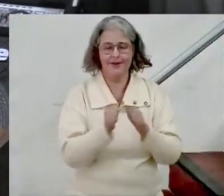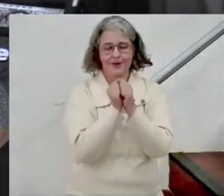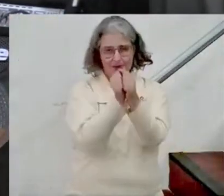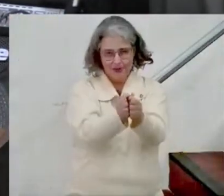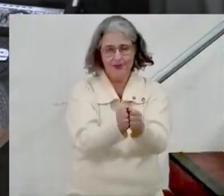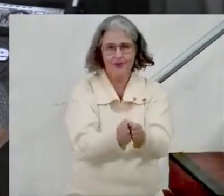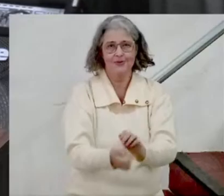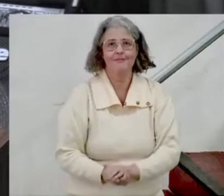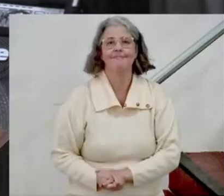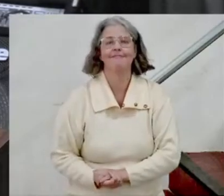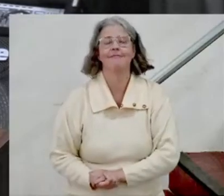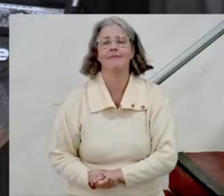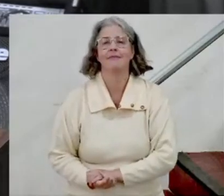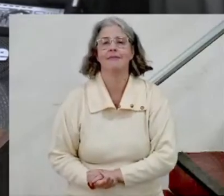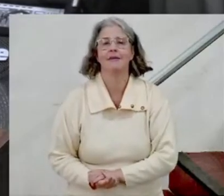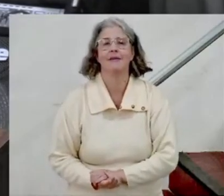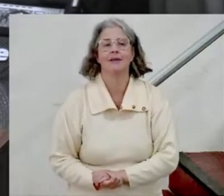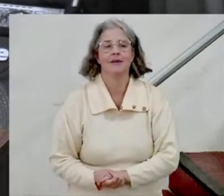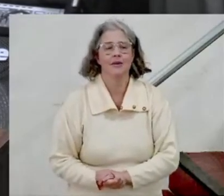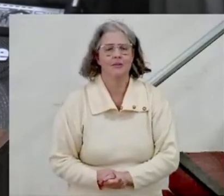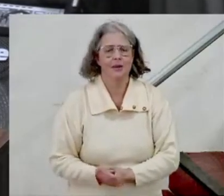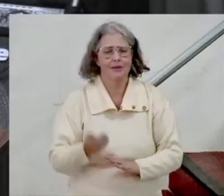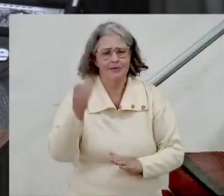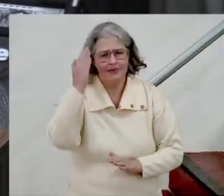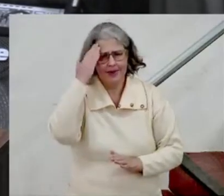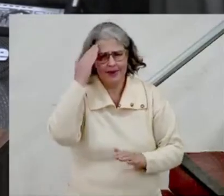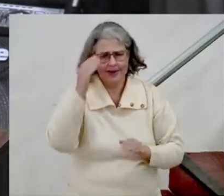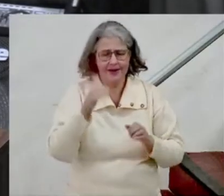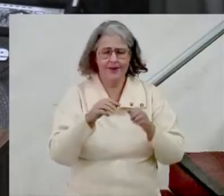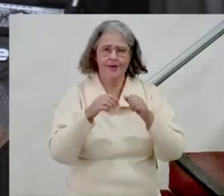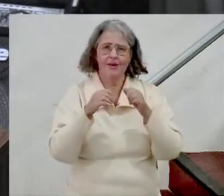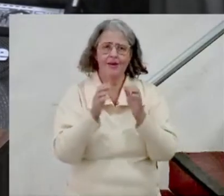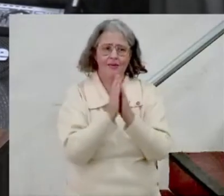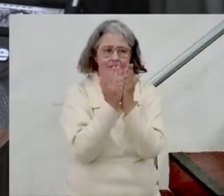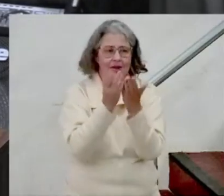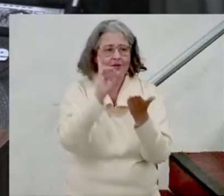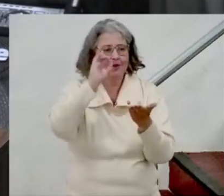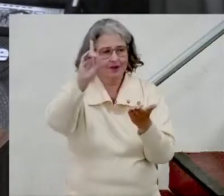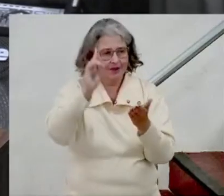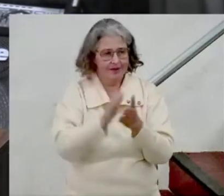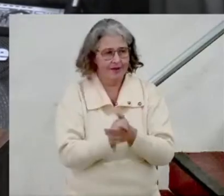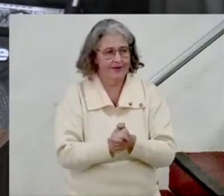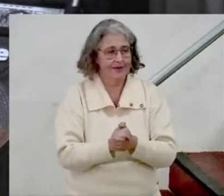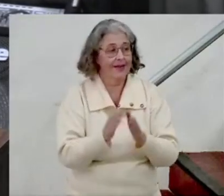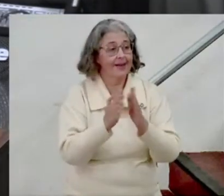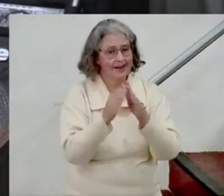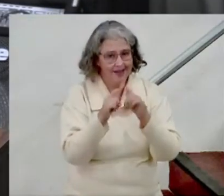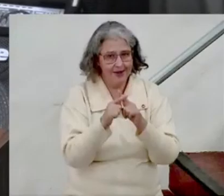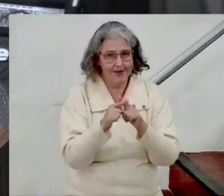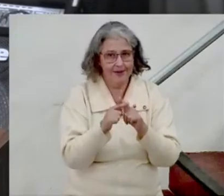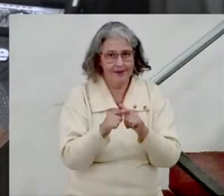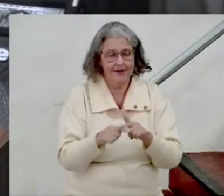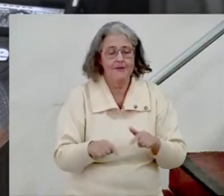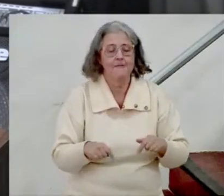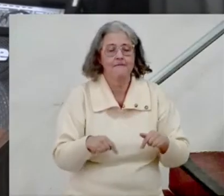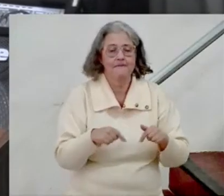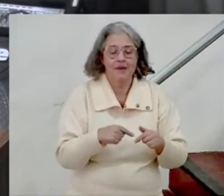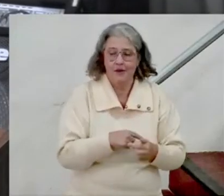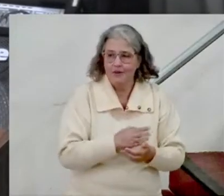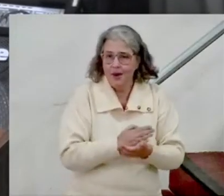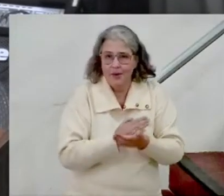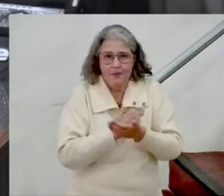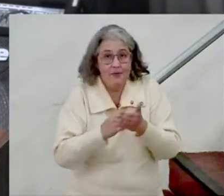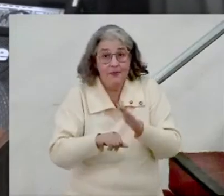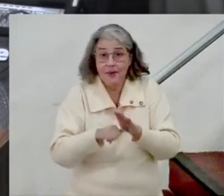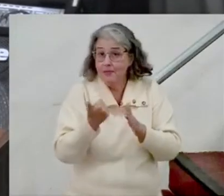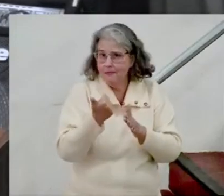nesta manhã para refletirmos à luz da palavra de Deus na igreja que foi a primeira igreja onde eu trabalhei